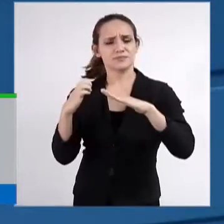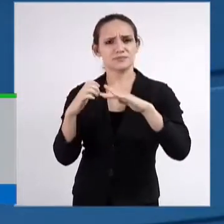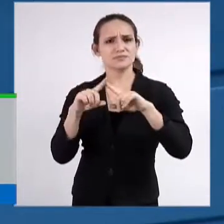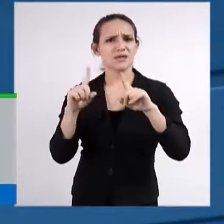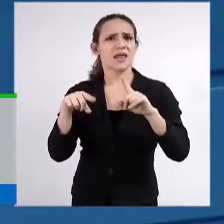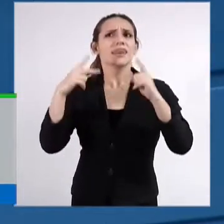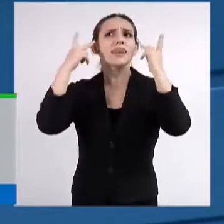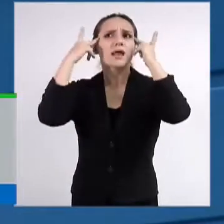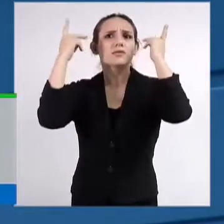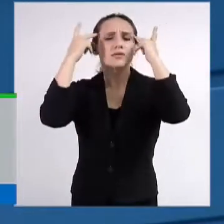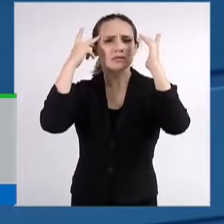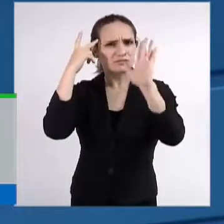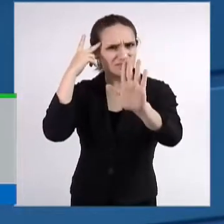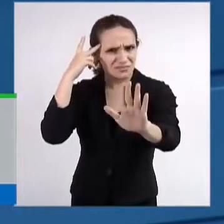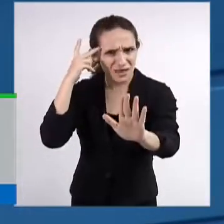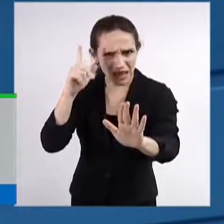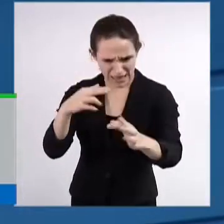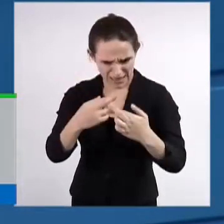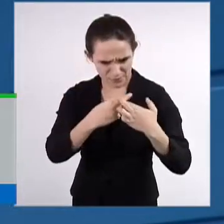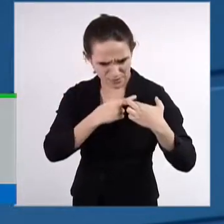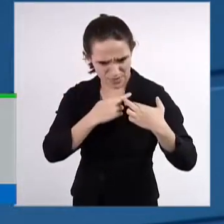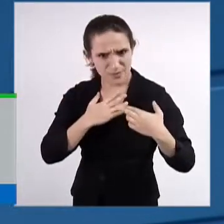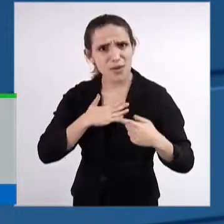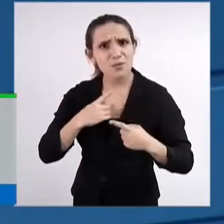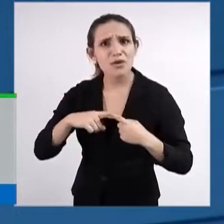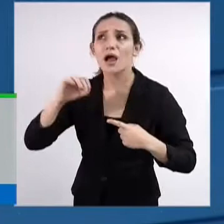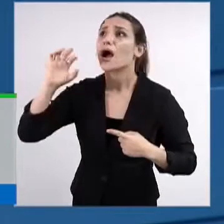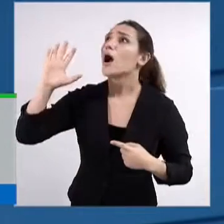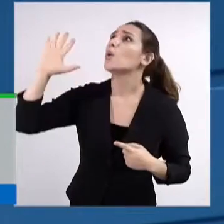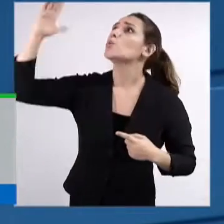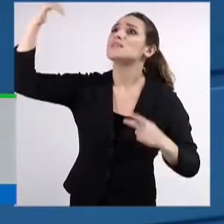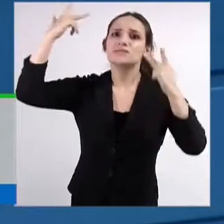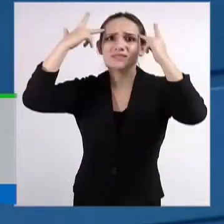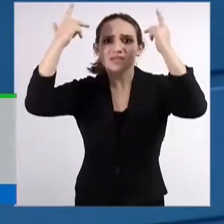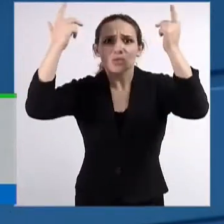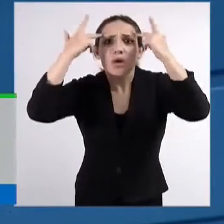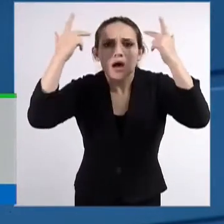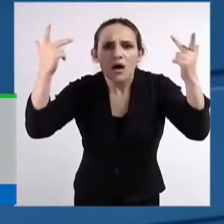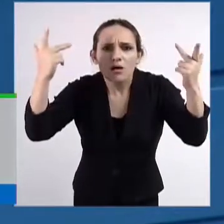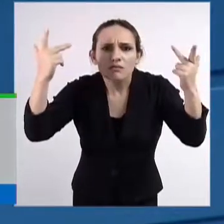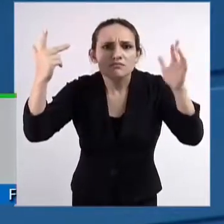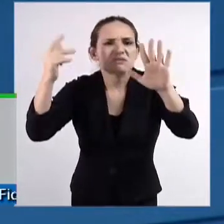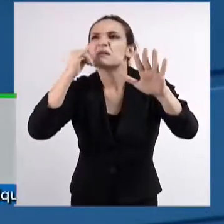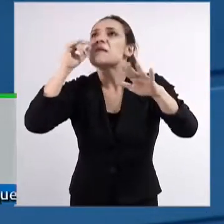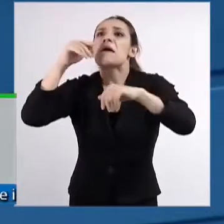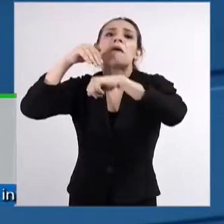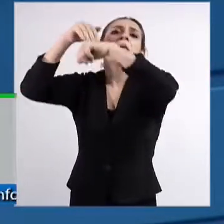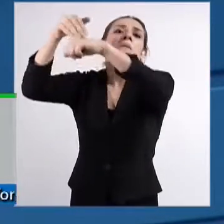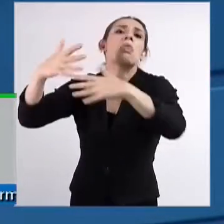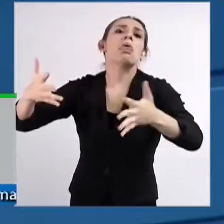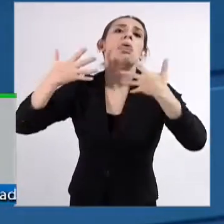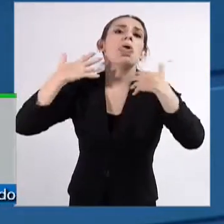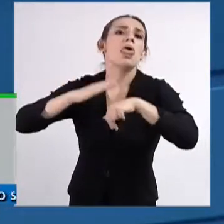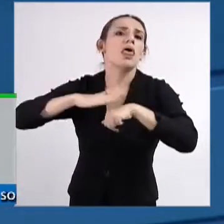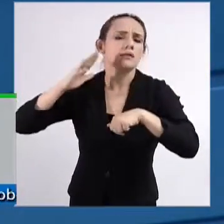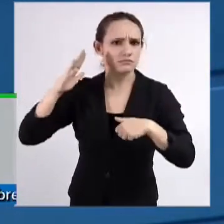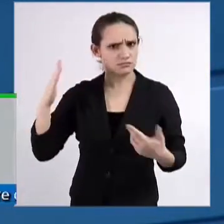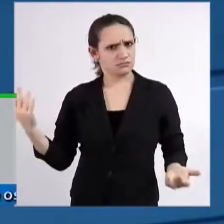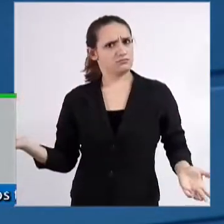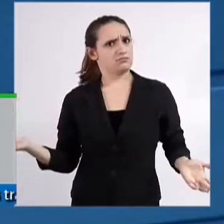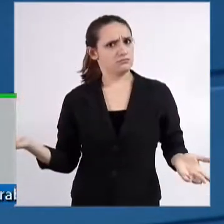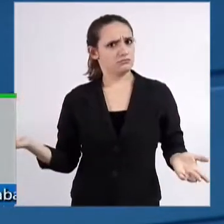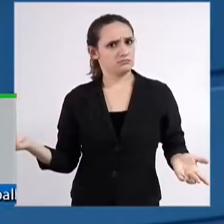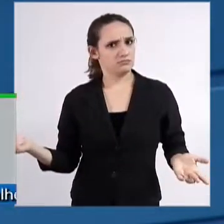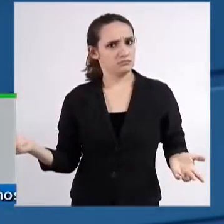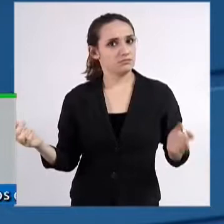natural. O consumidor não pode ser responsabilizado por um fator natural. Jogar a culpa na temperatura é muito fácil.